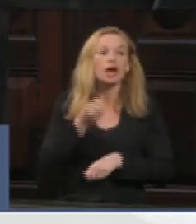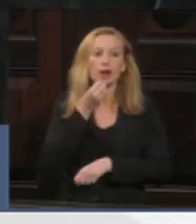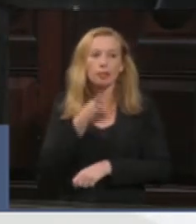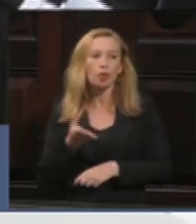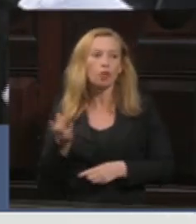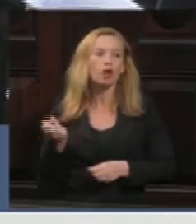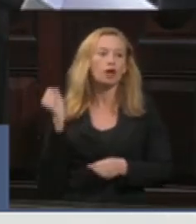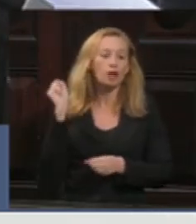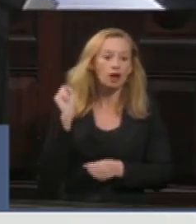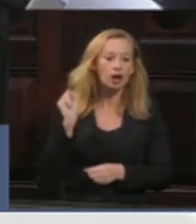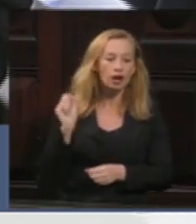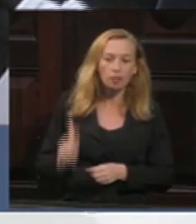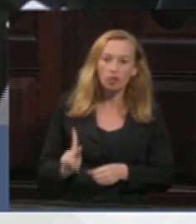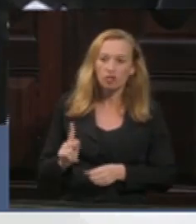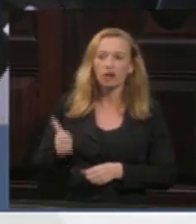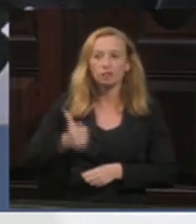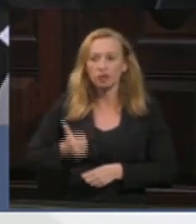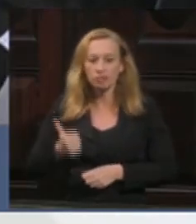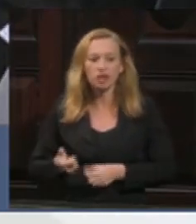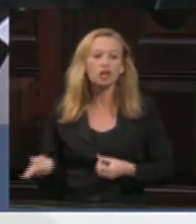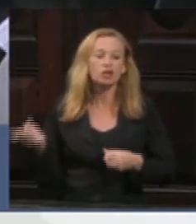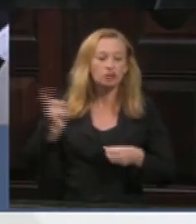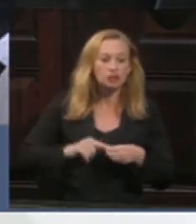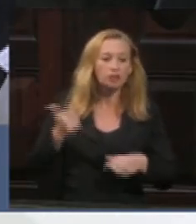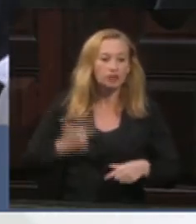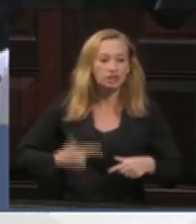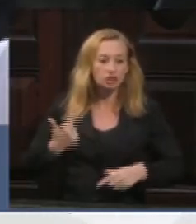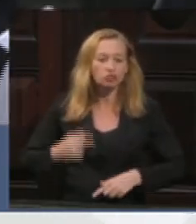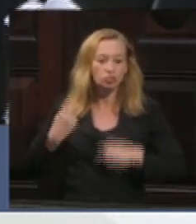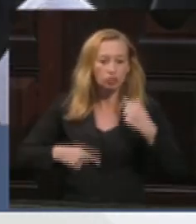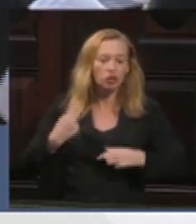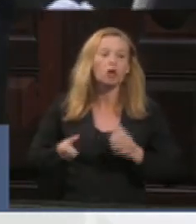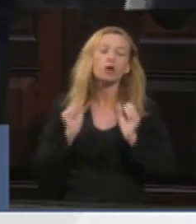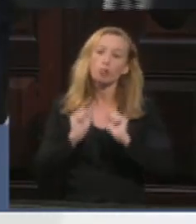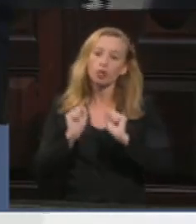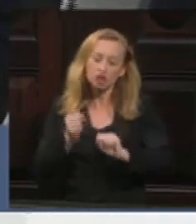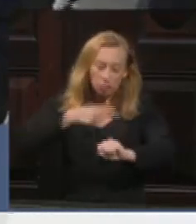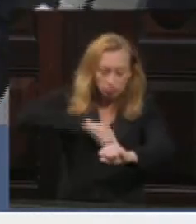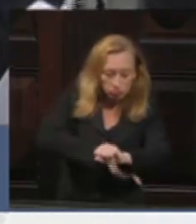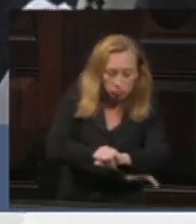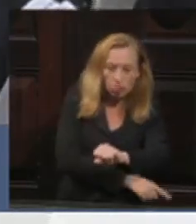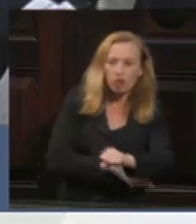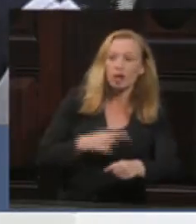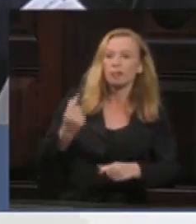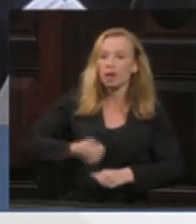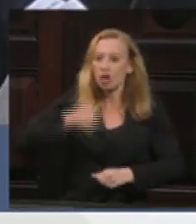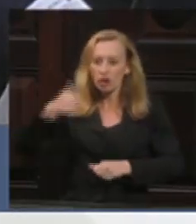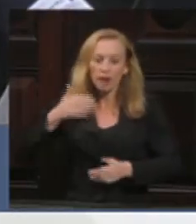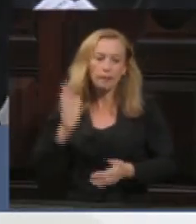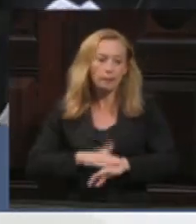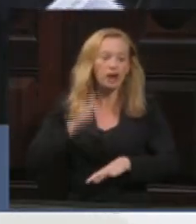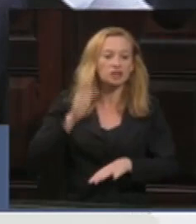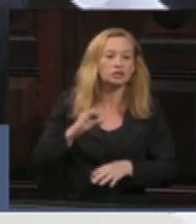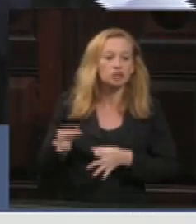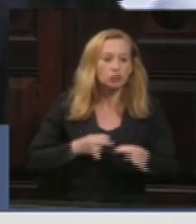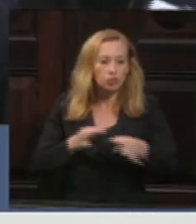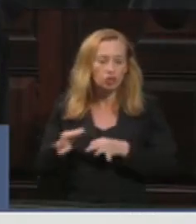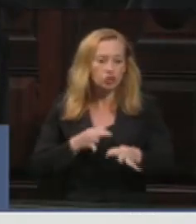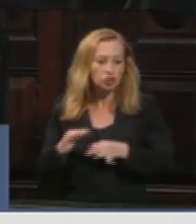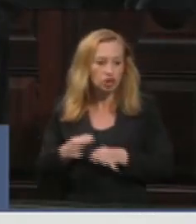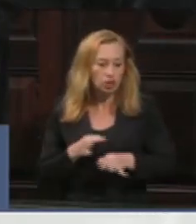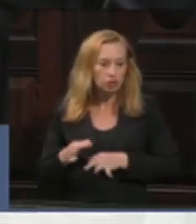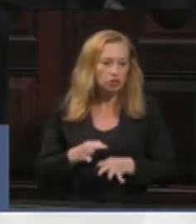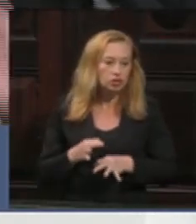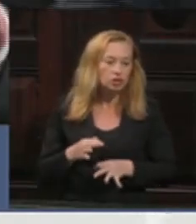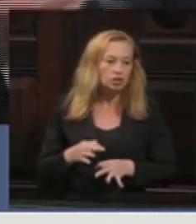e até a segunda votação nós poderemos aprofundar, aprimorar o projeto, como estamos tentando fazer em relação a outras situações,